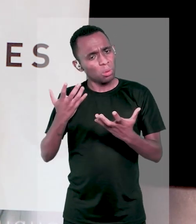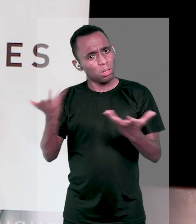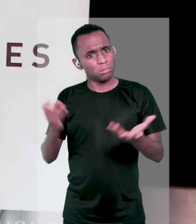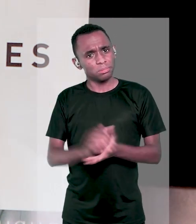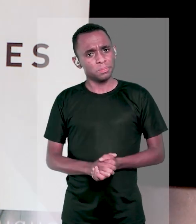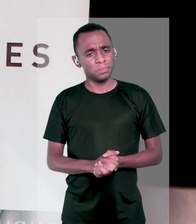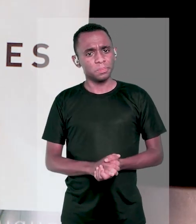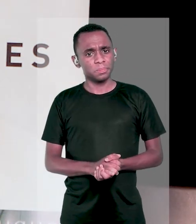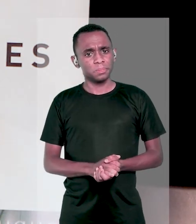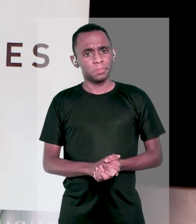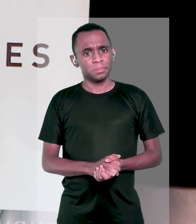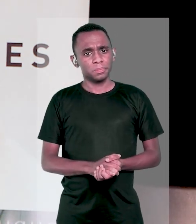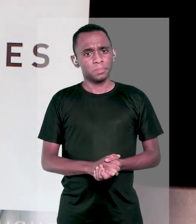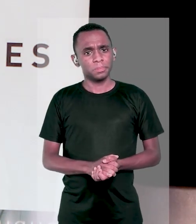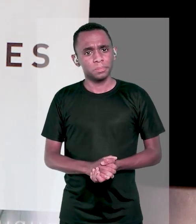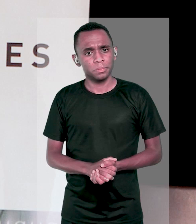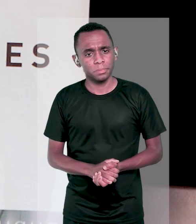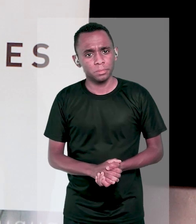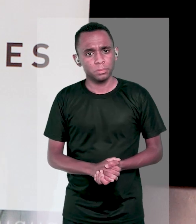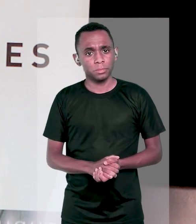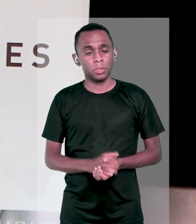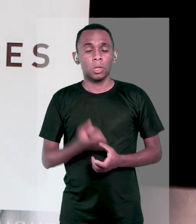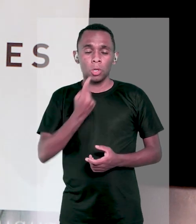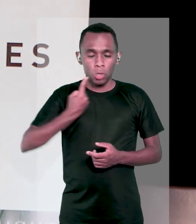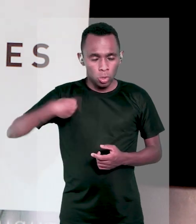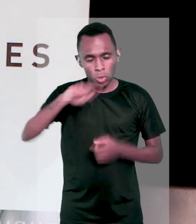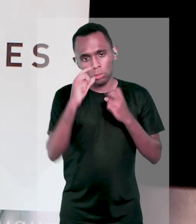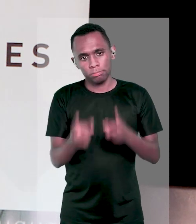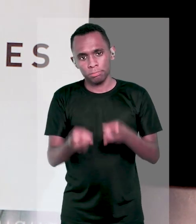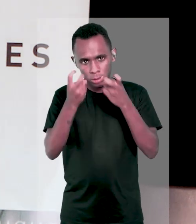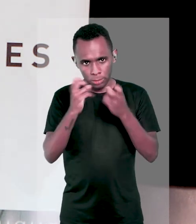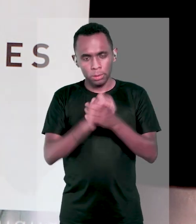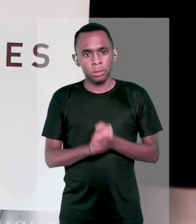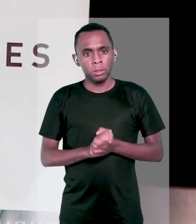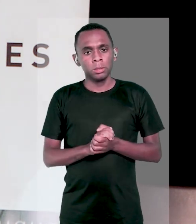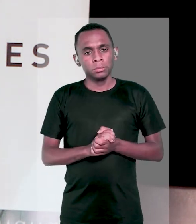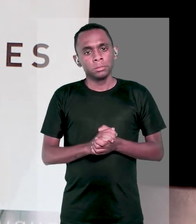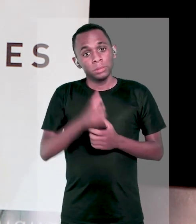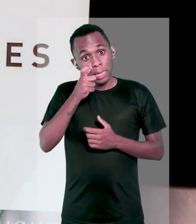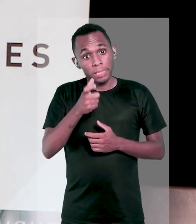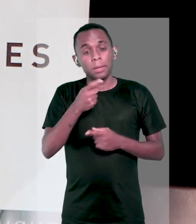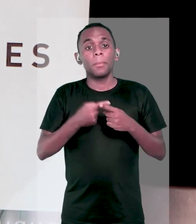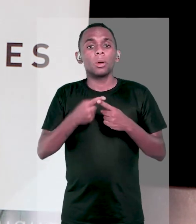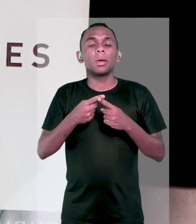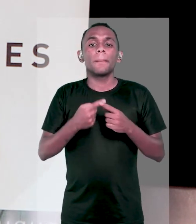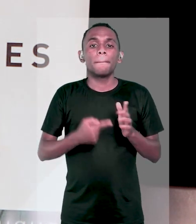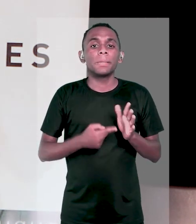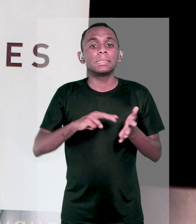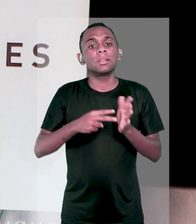tem presença forte e ela sequer pública ele ataca a fachada dos comportamentos edificantes